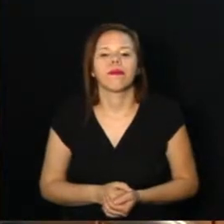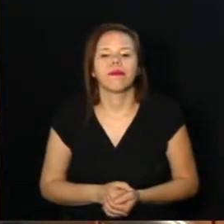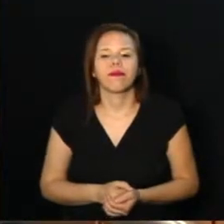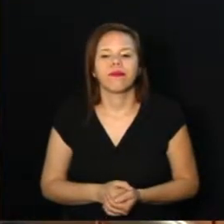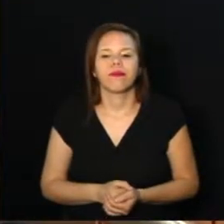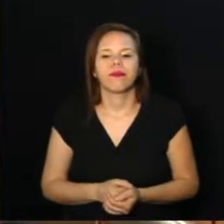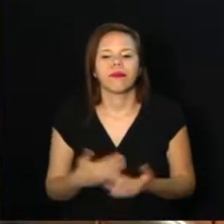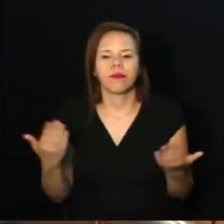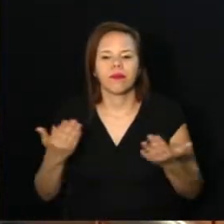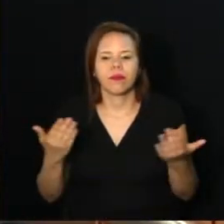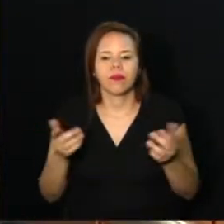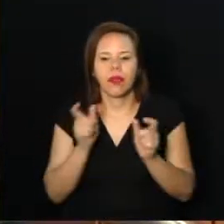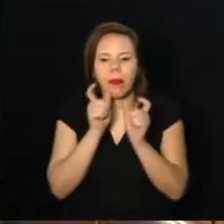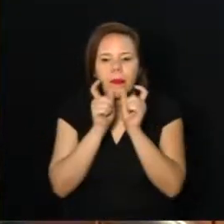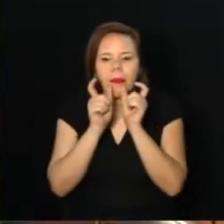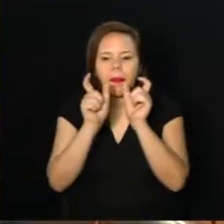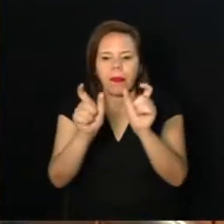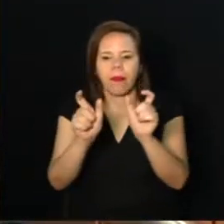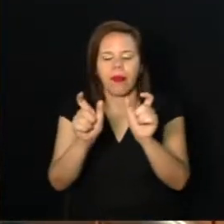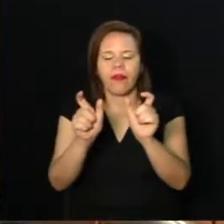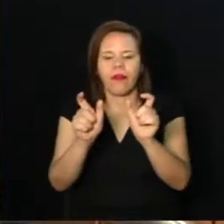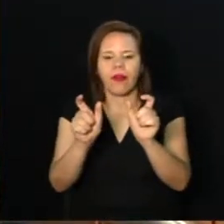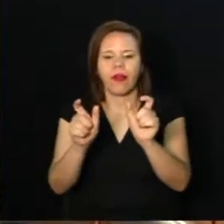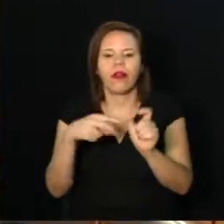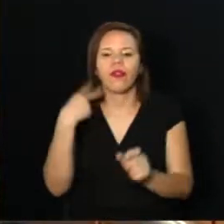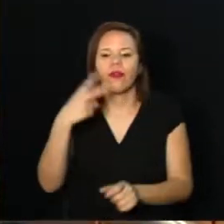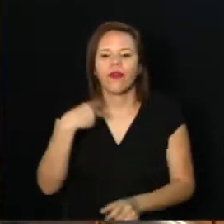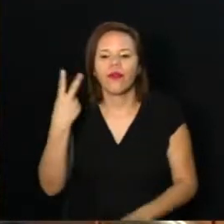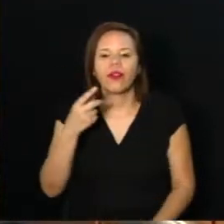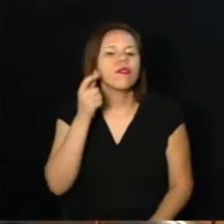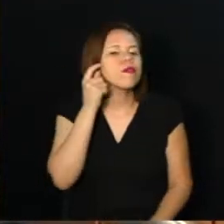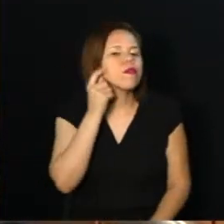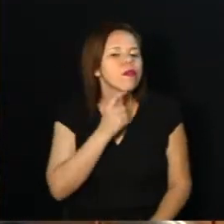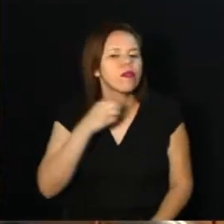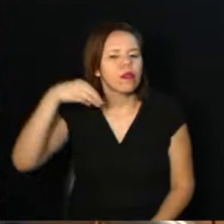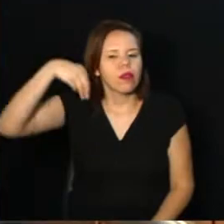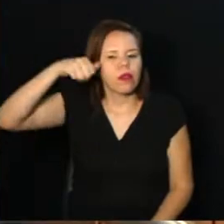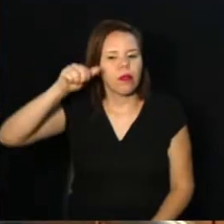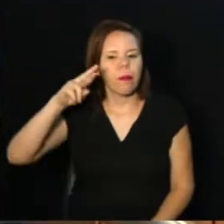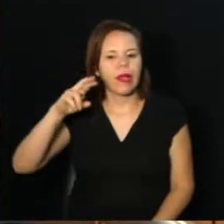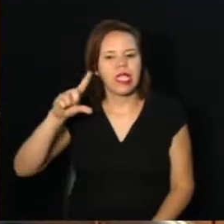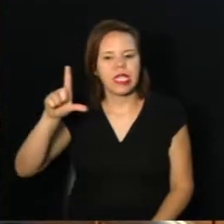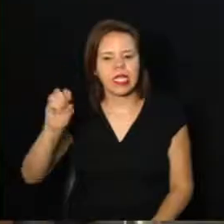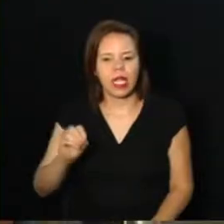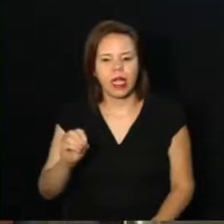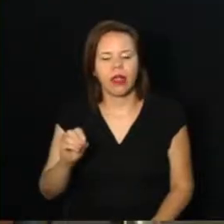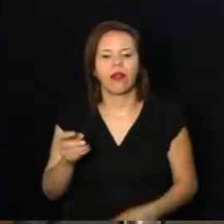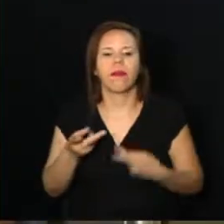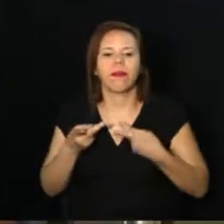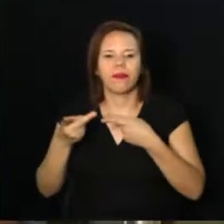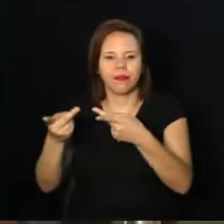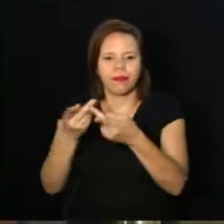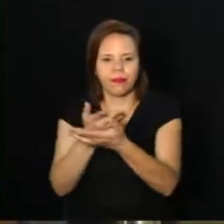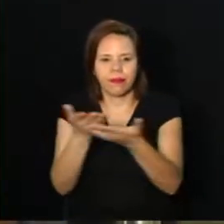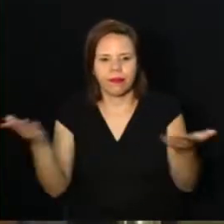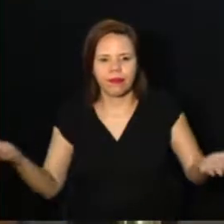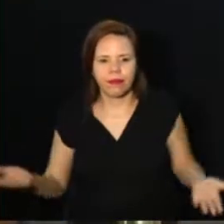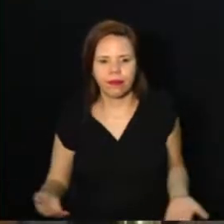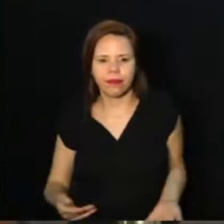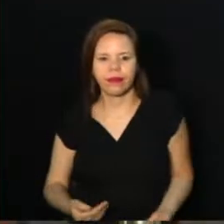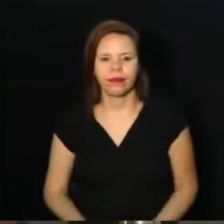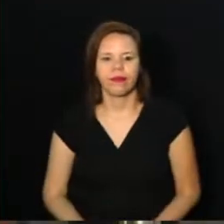Com a palavra, o vereador Marcelo Silva para seu discurso de boas-vindas.